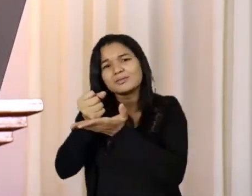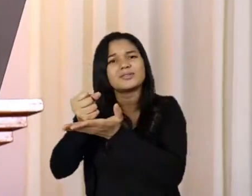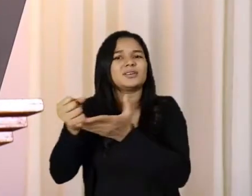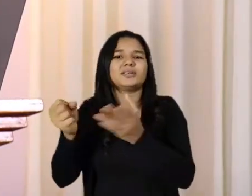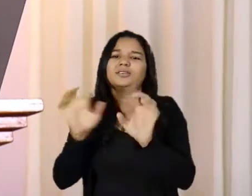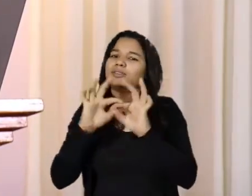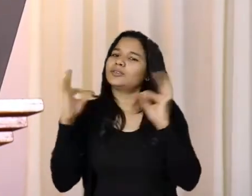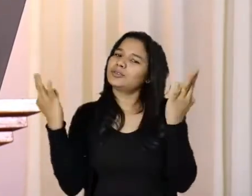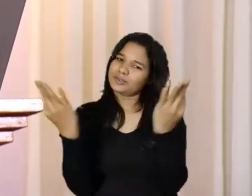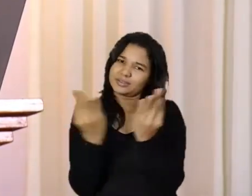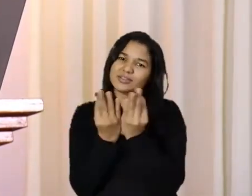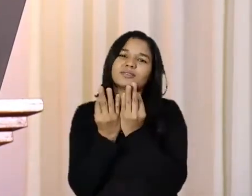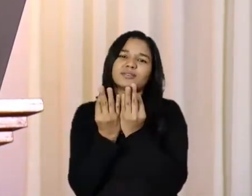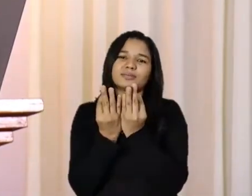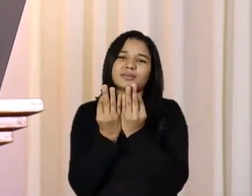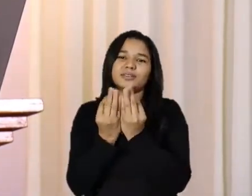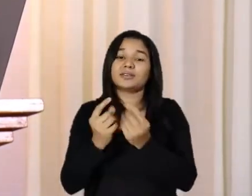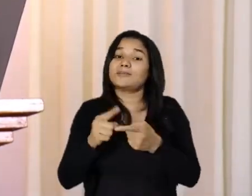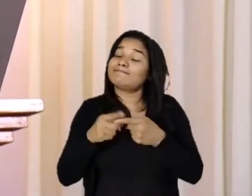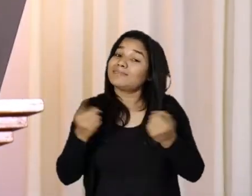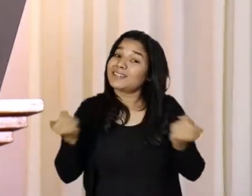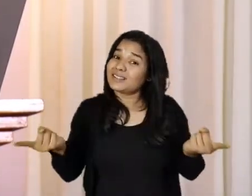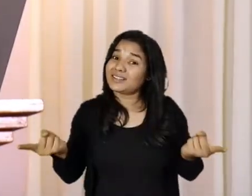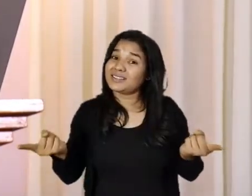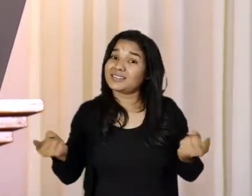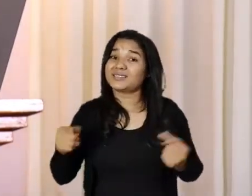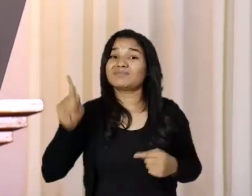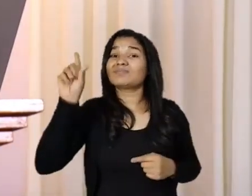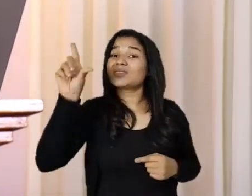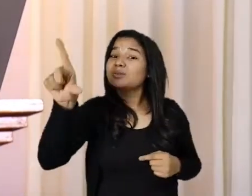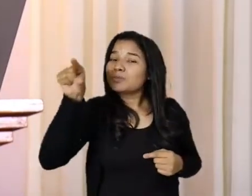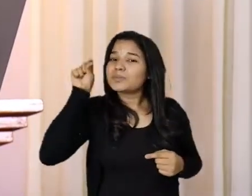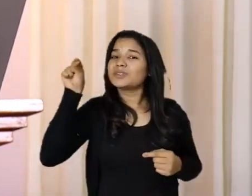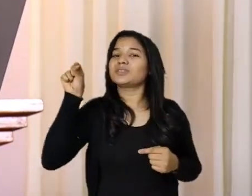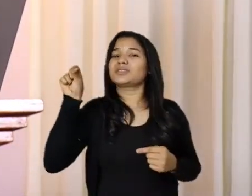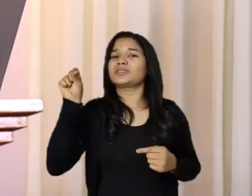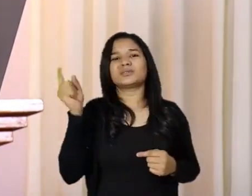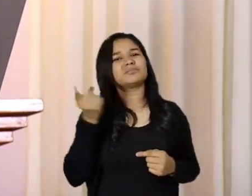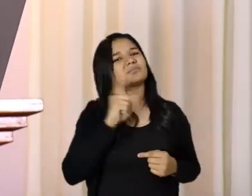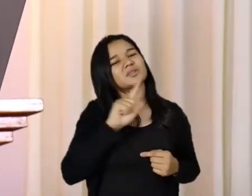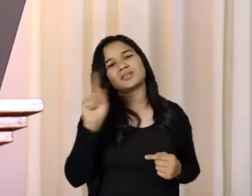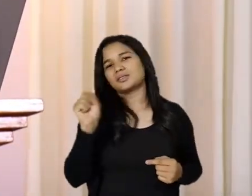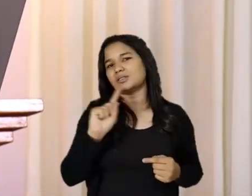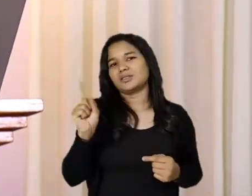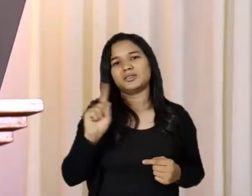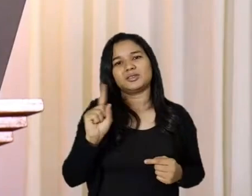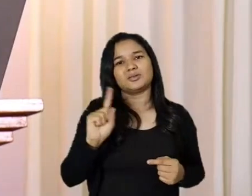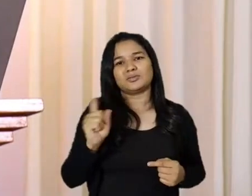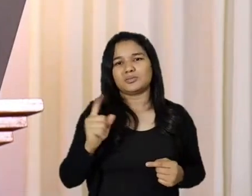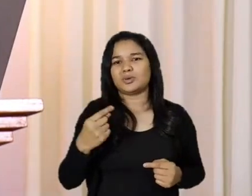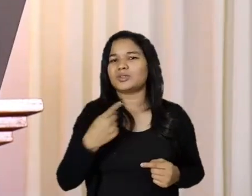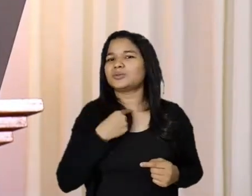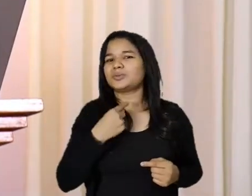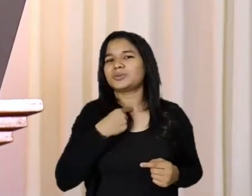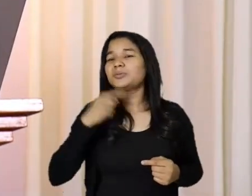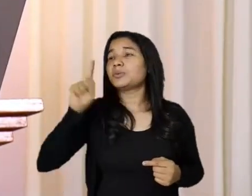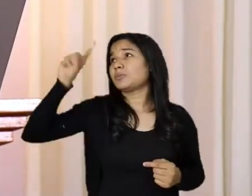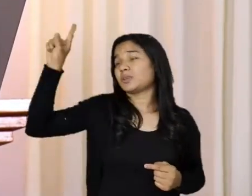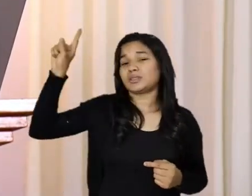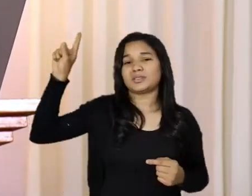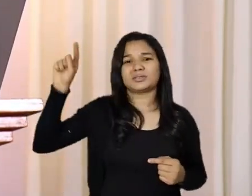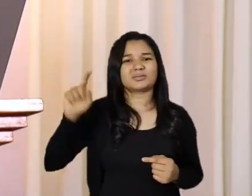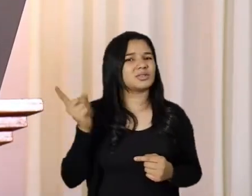entanto, as decisões a serem tomadas por nós não podem ser tomadas por Deus. E a decisão que Noé